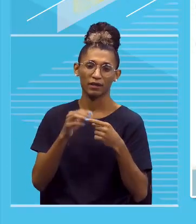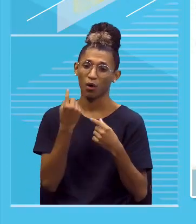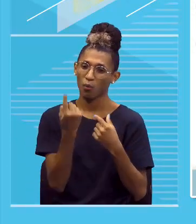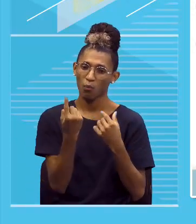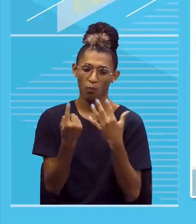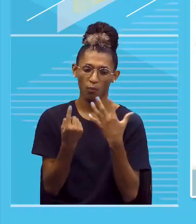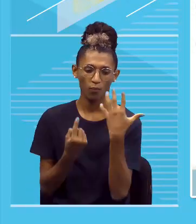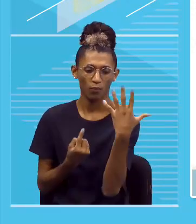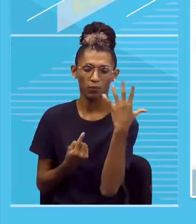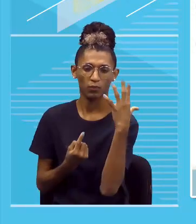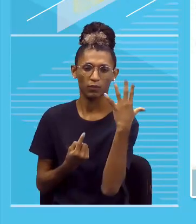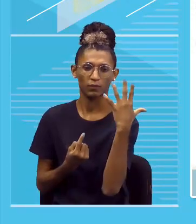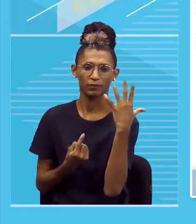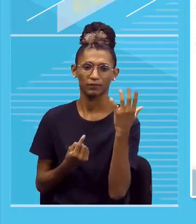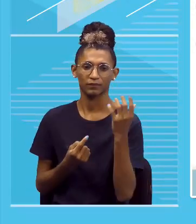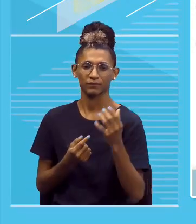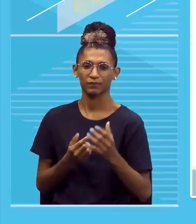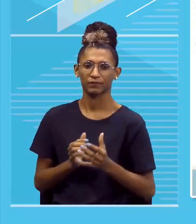assim né